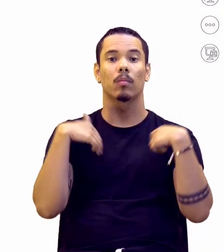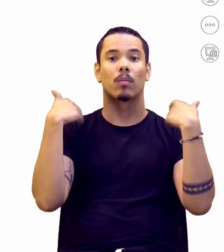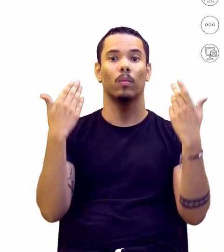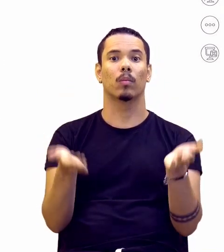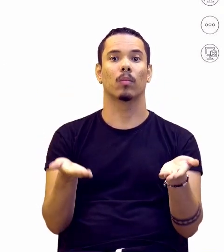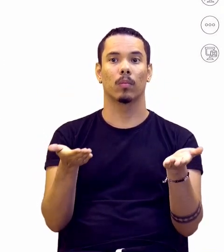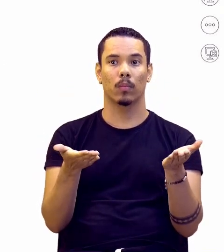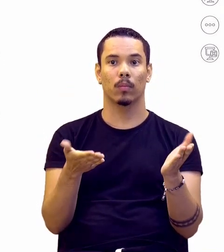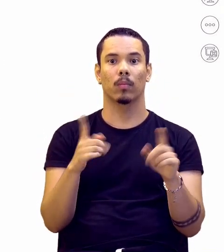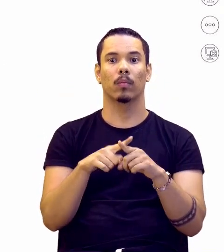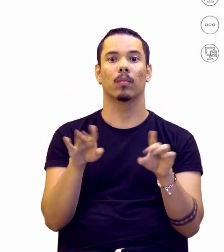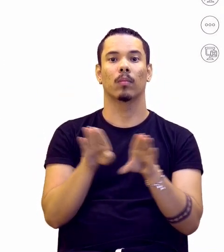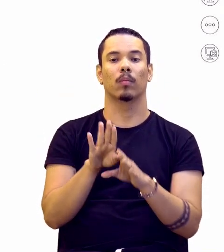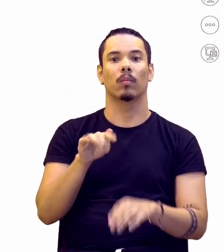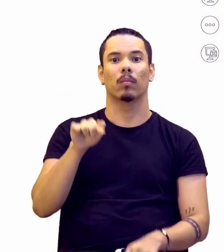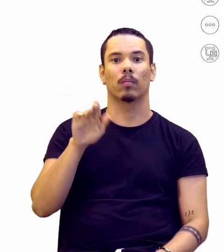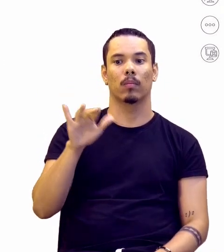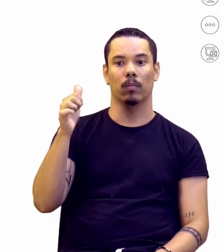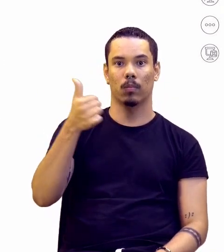Mas assim,